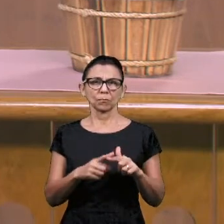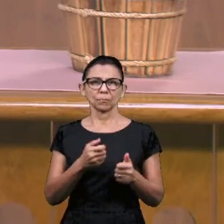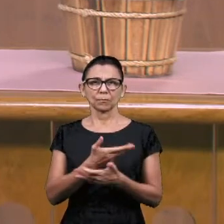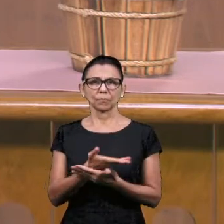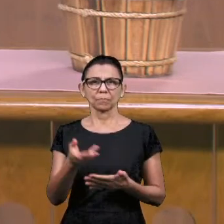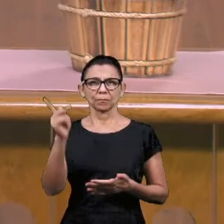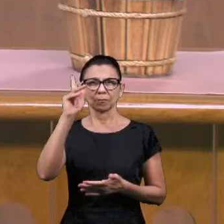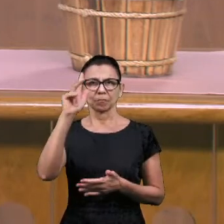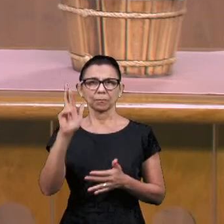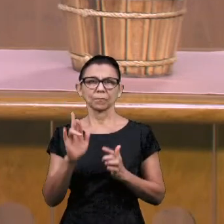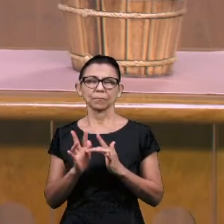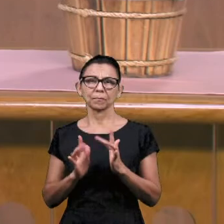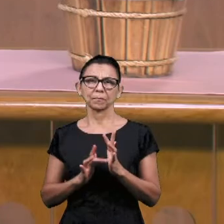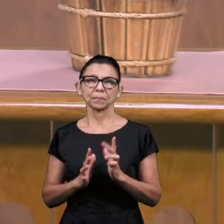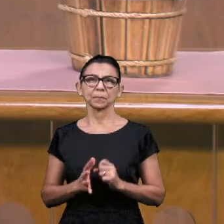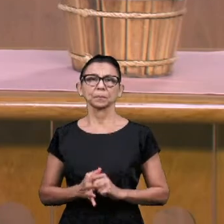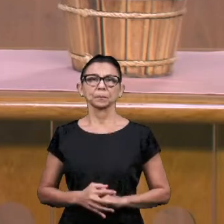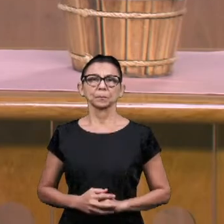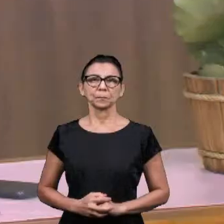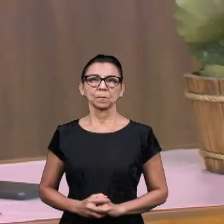paz do Senhor Jesus.